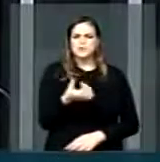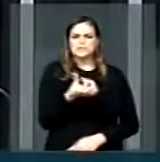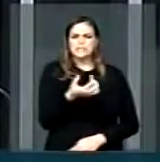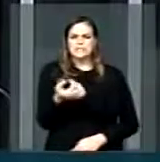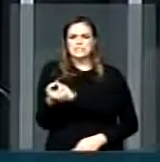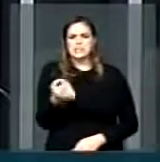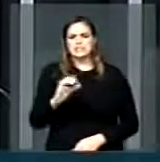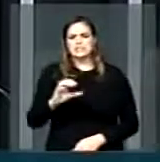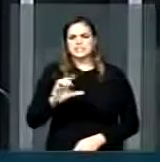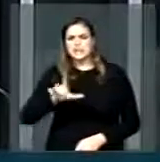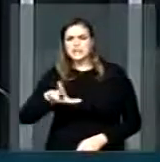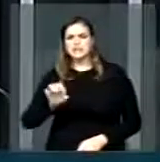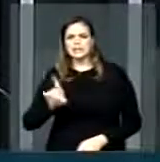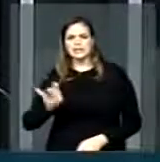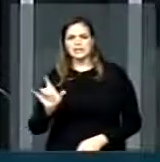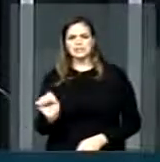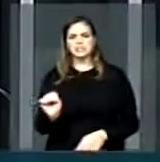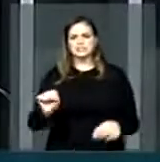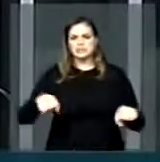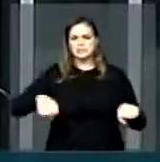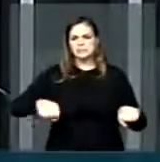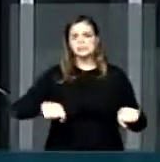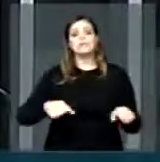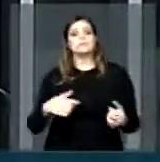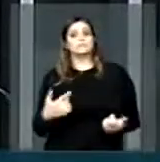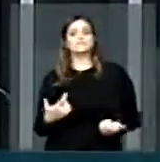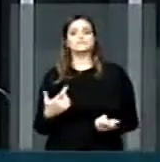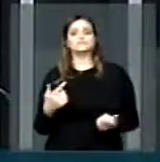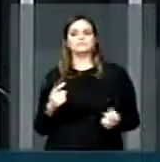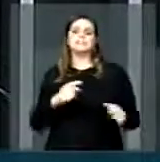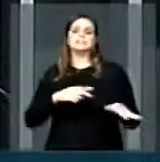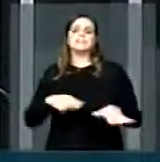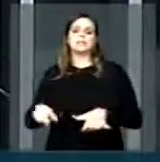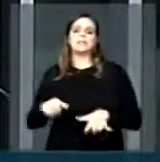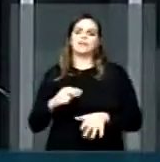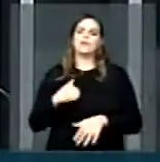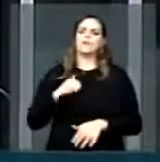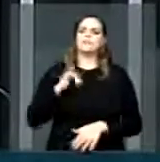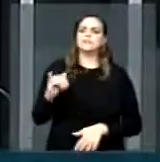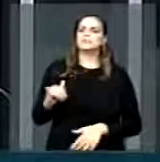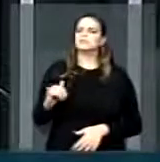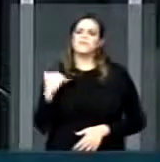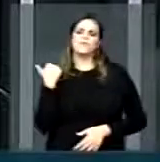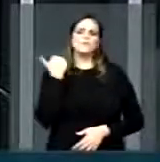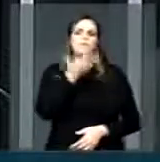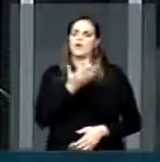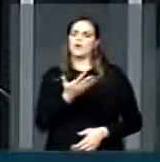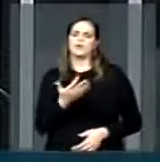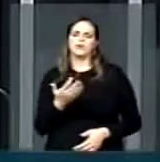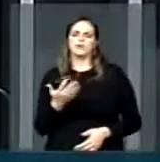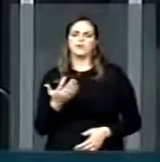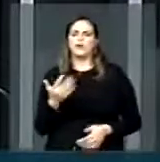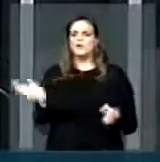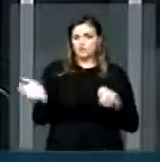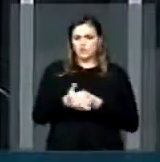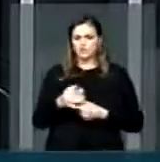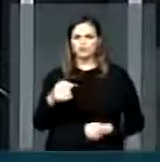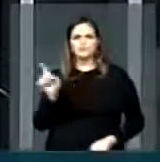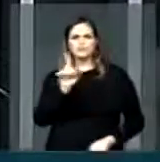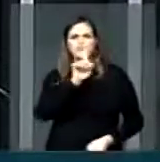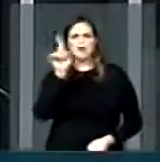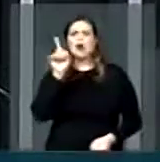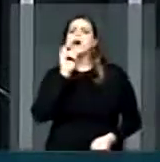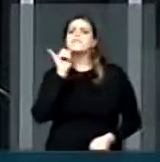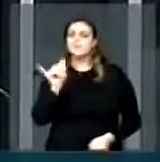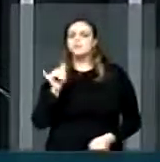eu quero aqui dizer aos meus eleitores que durante essa semana vou estar fora de Brasília, não vou estar escondido não,